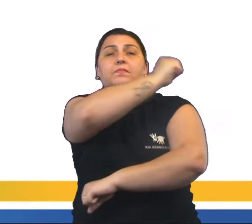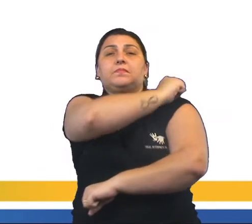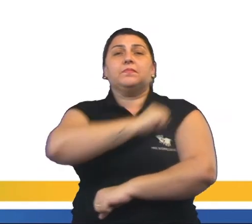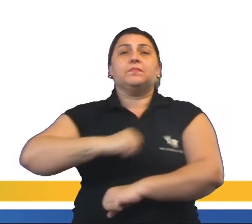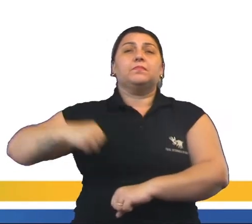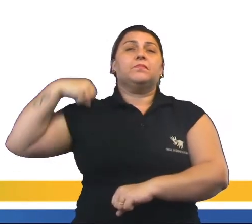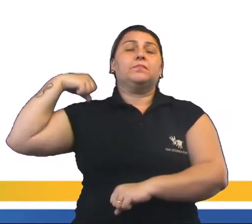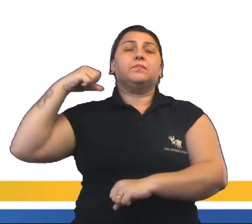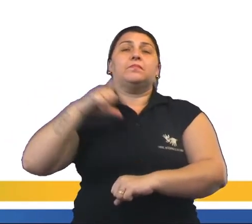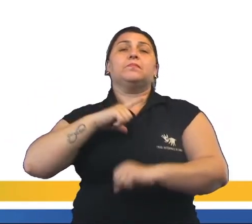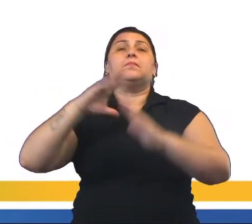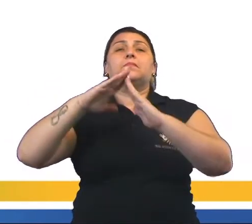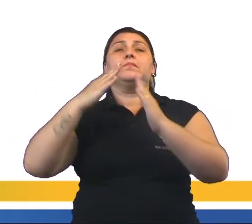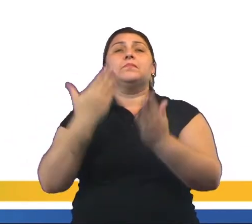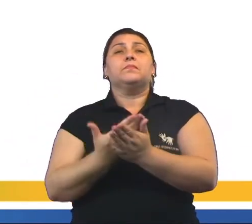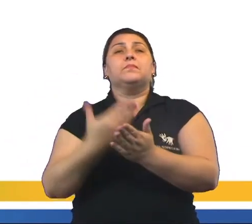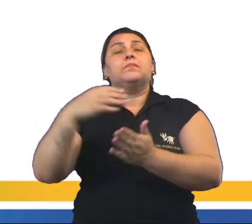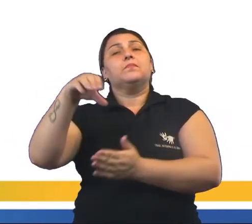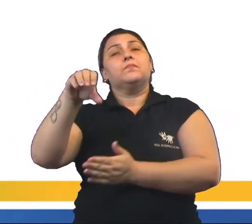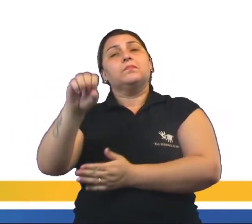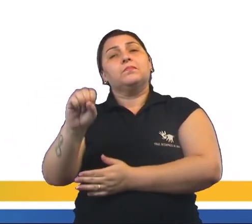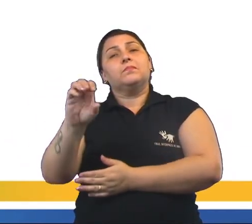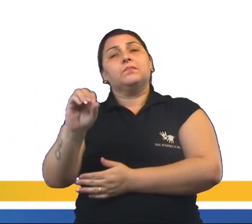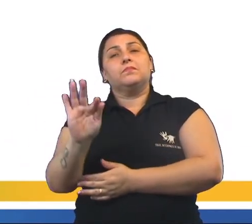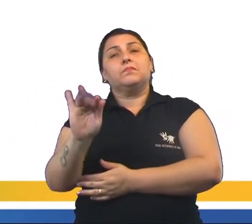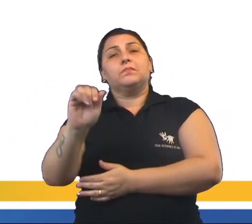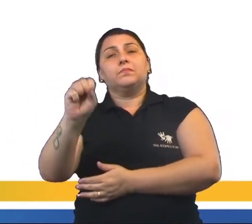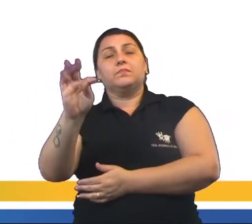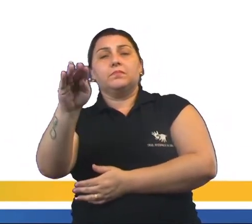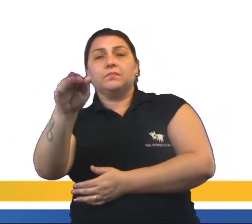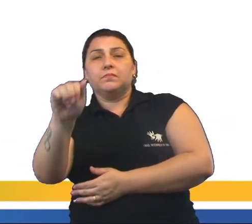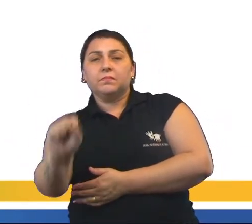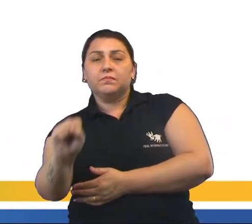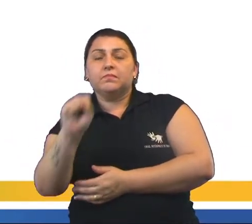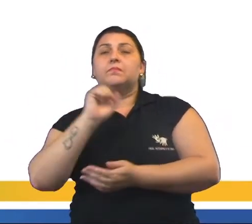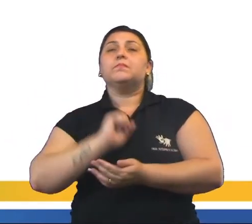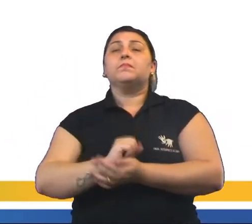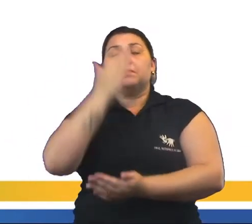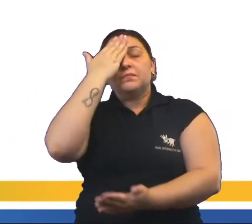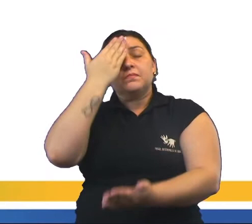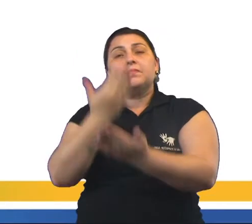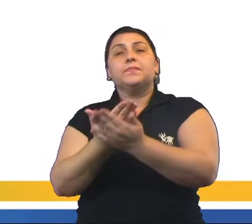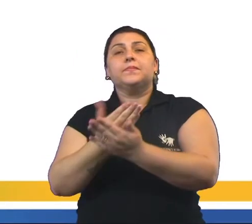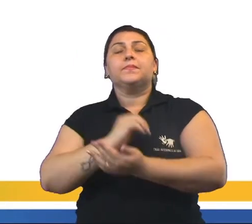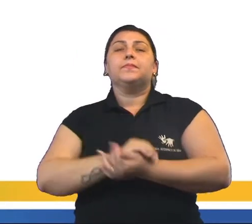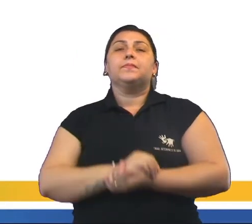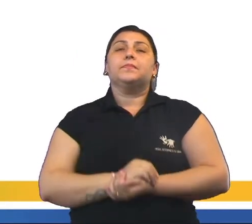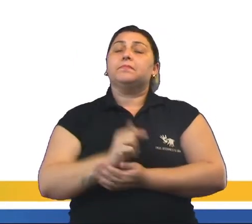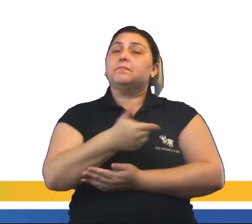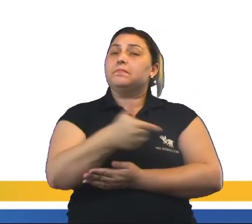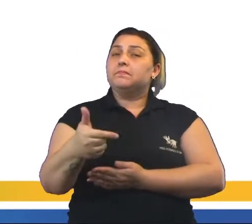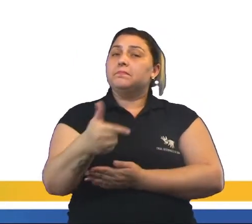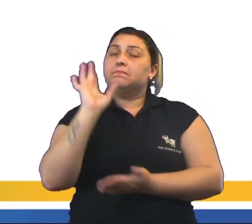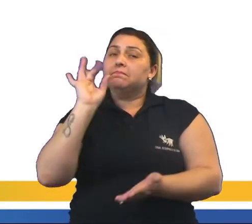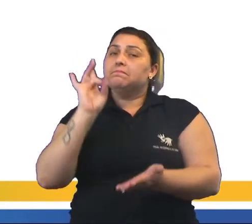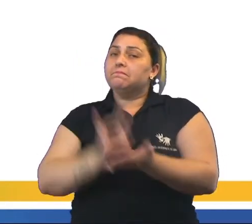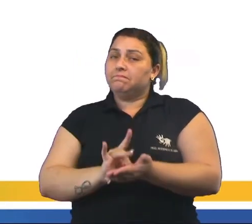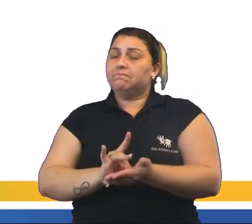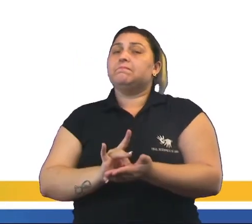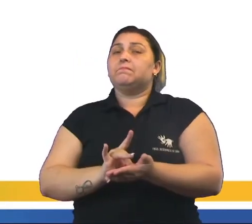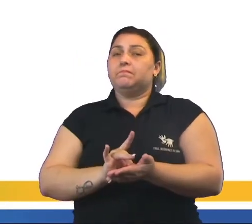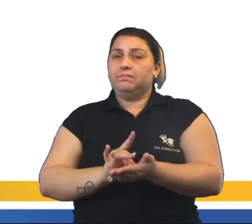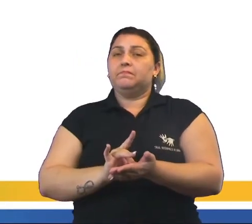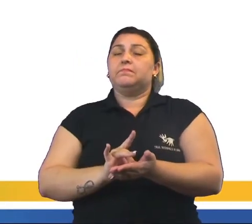a escola dos sofistas. Os sofistas, eles acreditavam, né, que não existia uma verdade